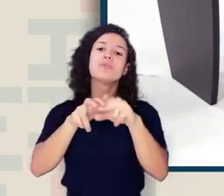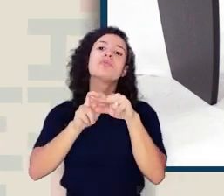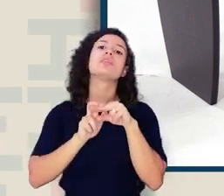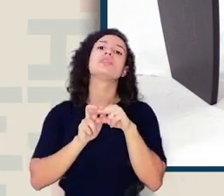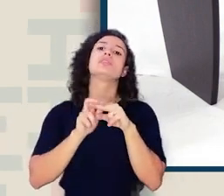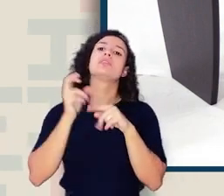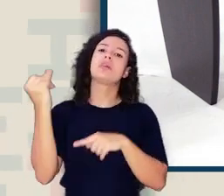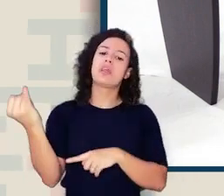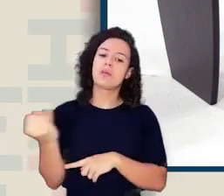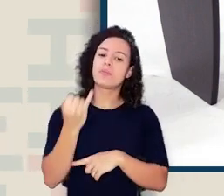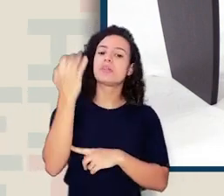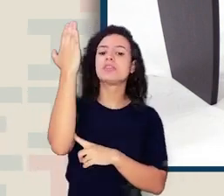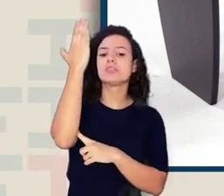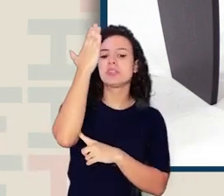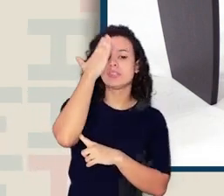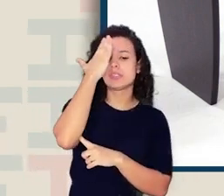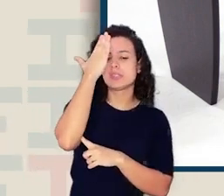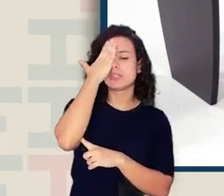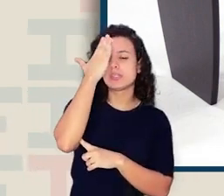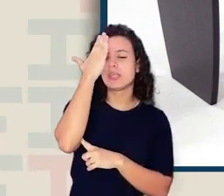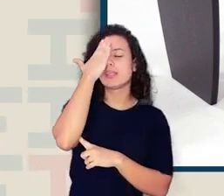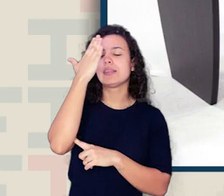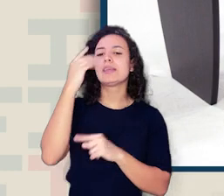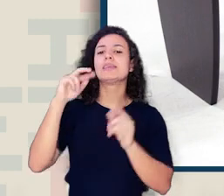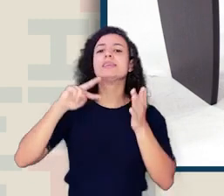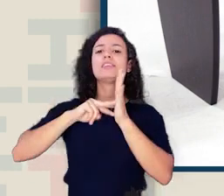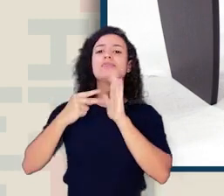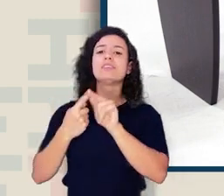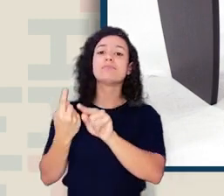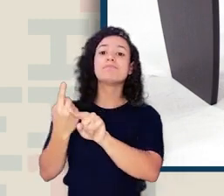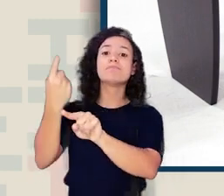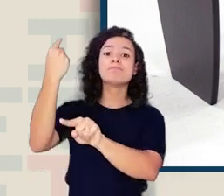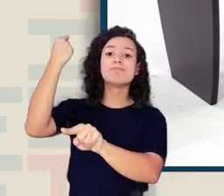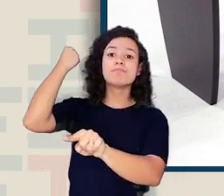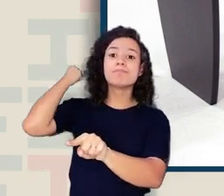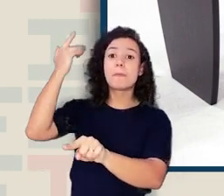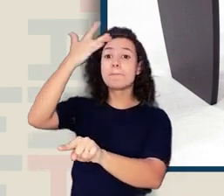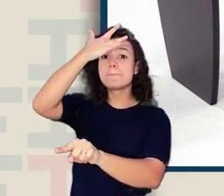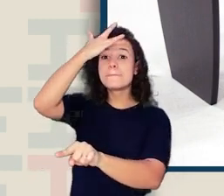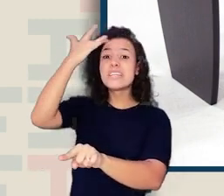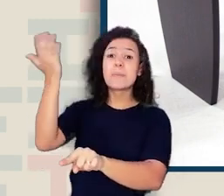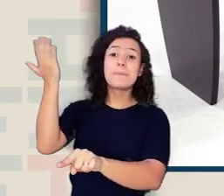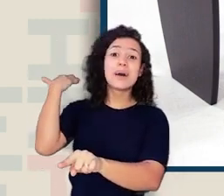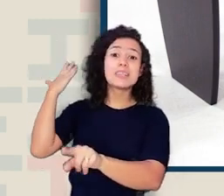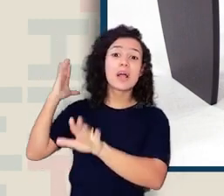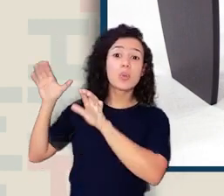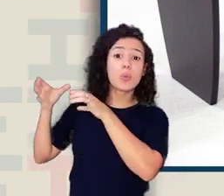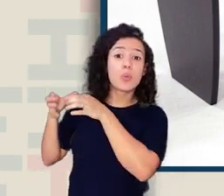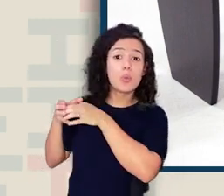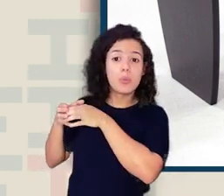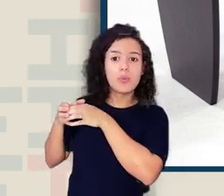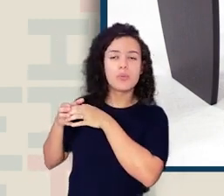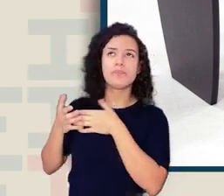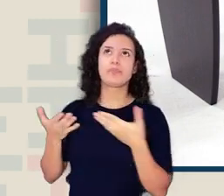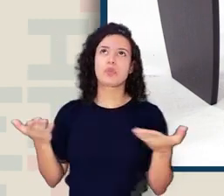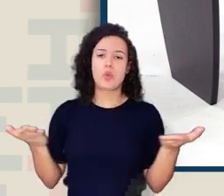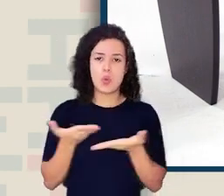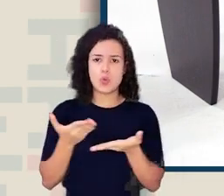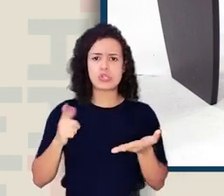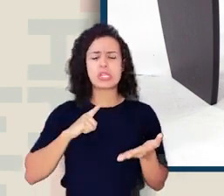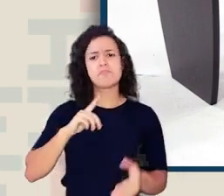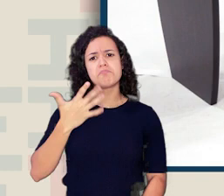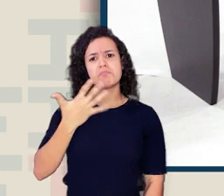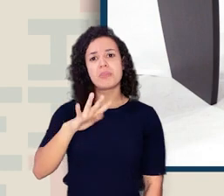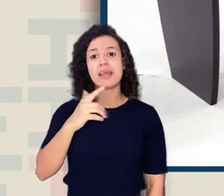é importantíssimo, então, entender que isso fala muito dos nossos antepassados. Atualmente, nós